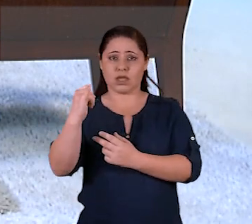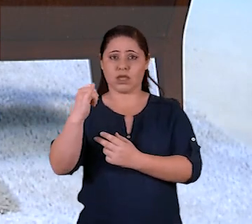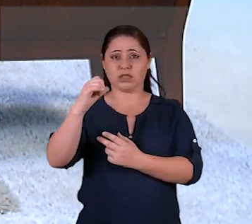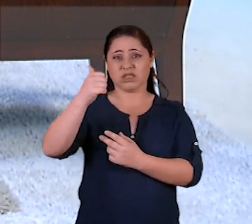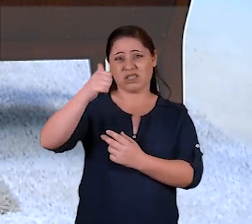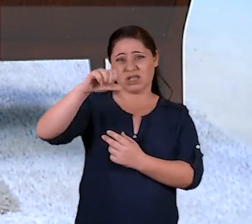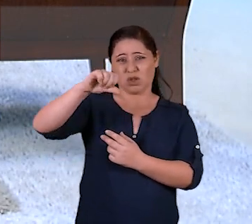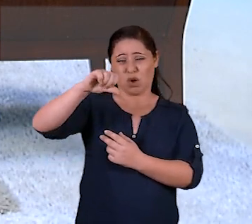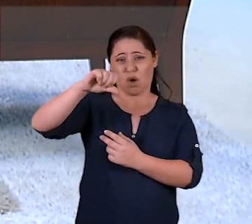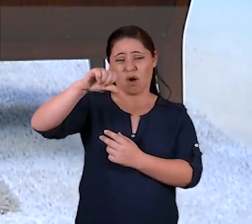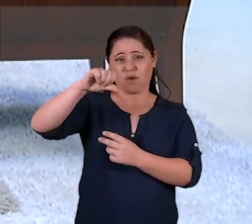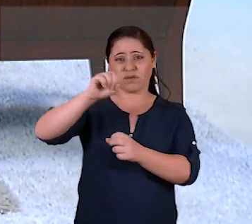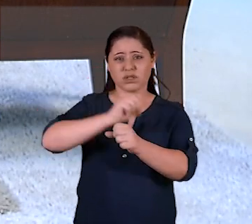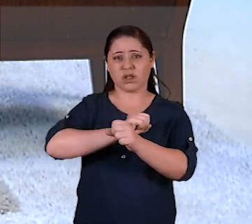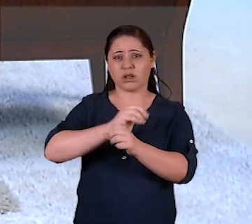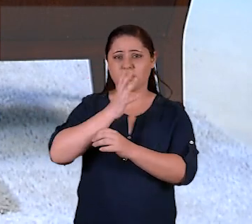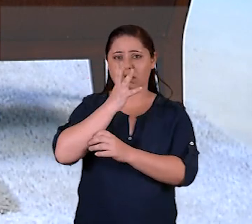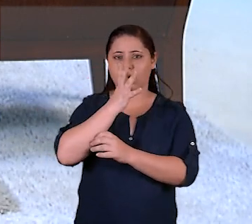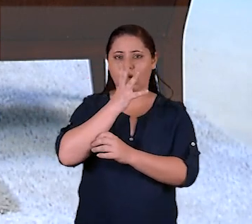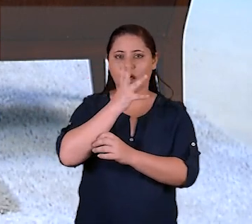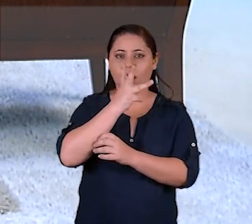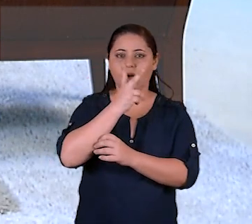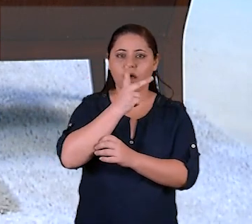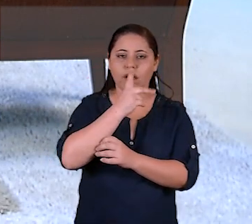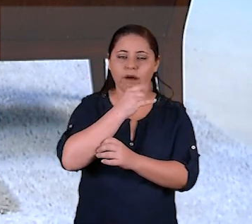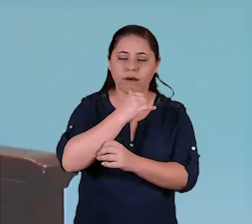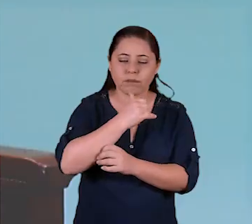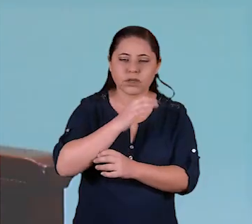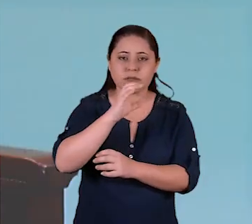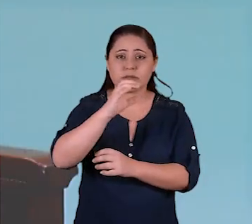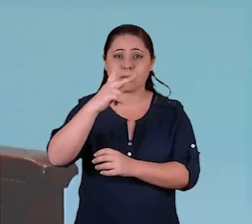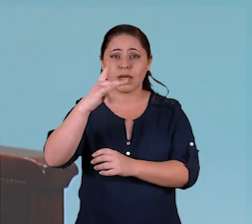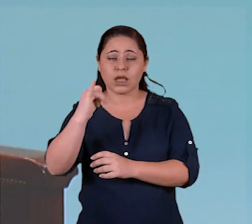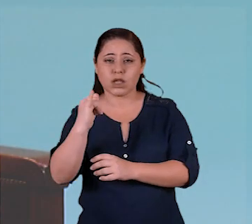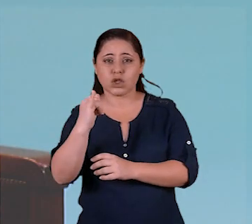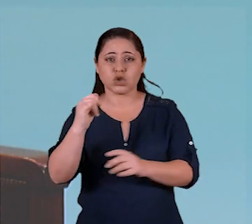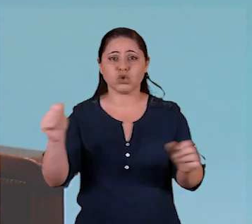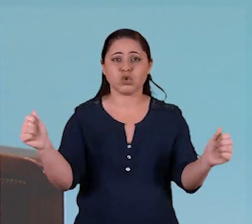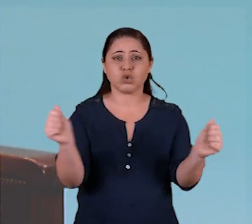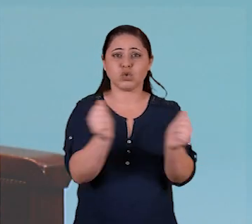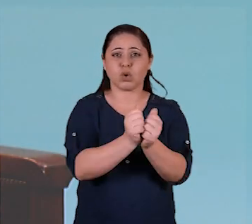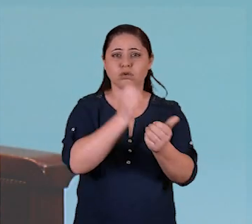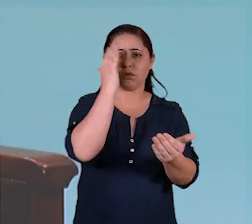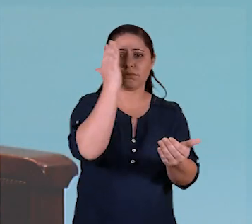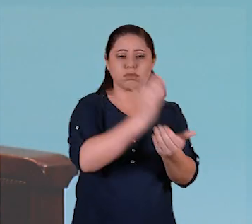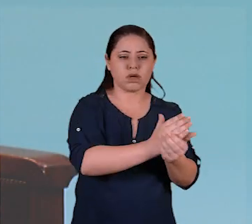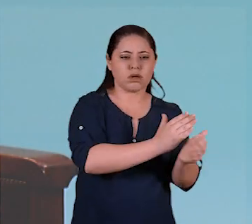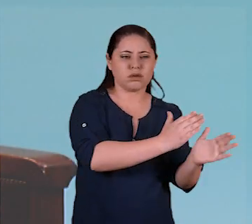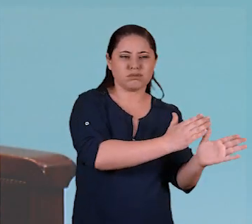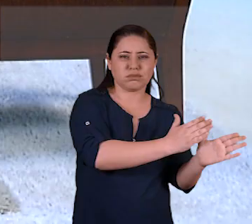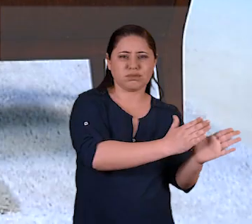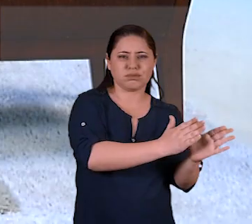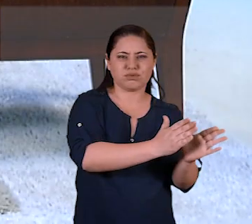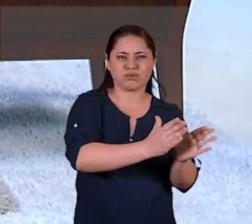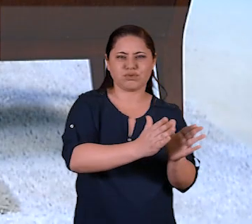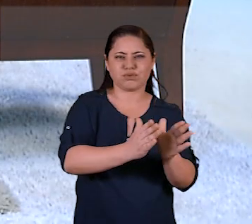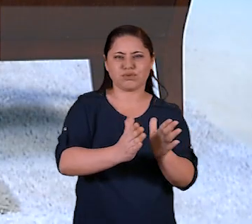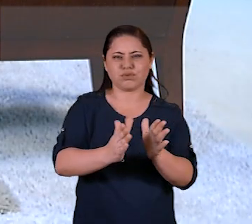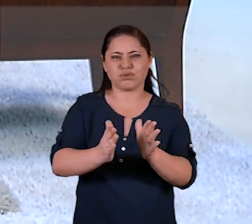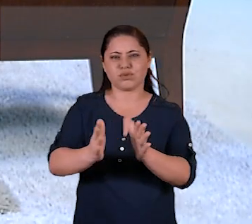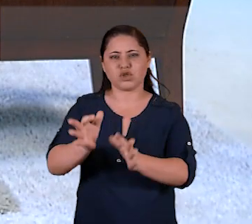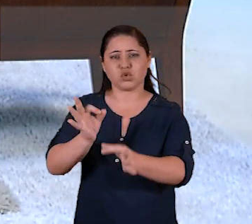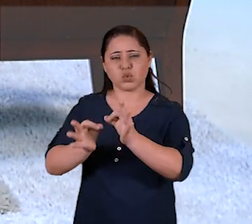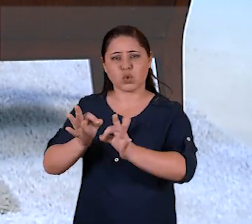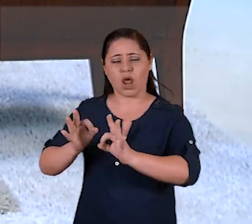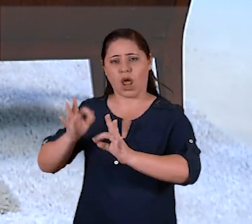ter uma resolução, 19, quase 20 anos. Sim, um inquérito junto com o processo, tudo, né? O inquérito mais o processo. Mais o processo, então foi